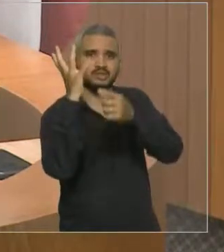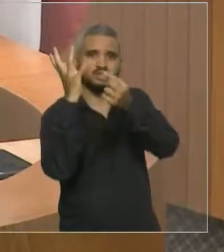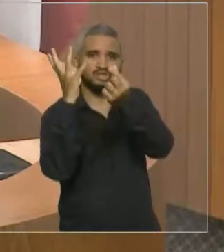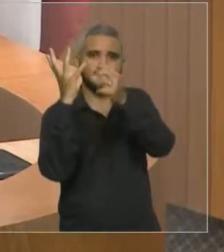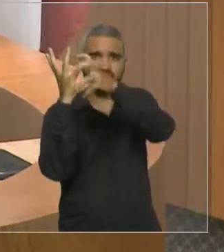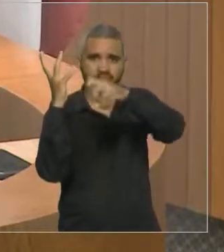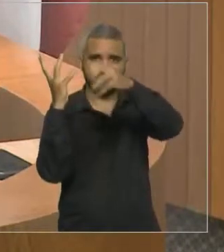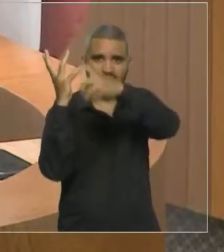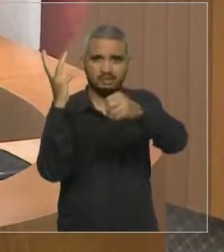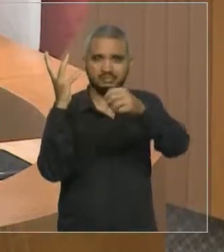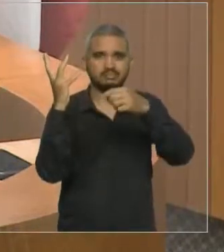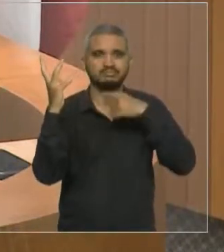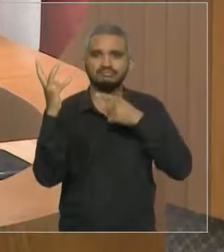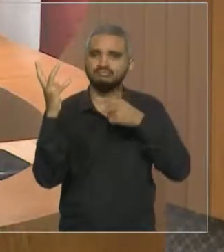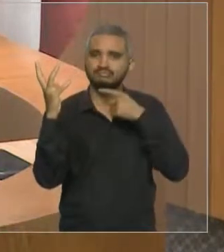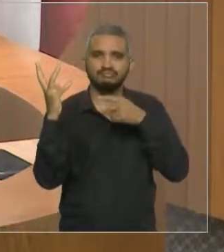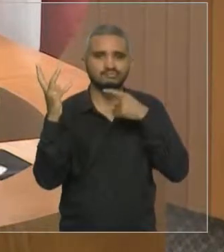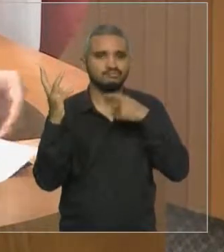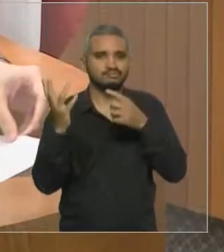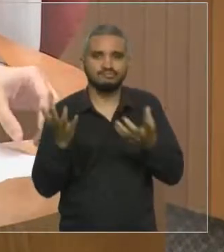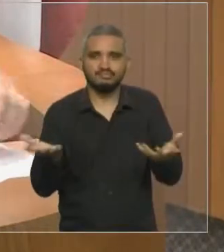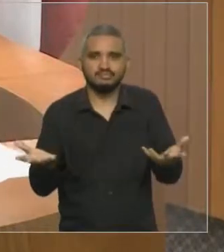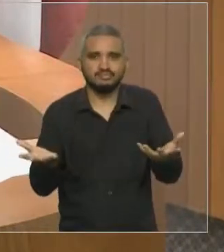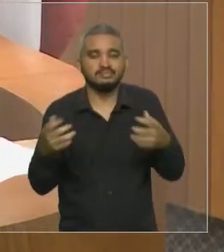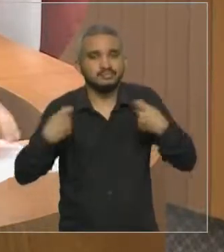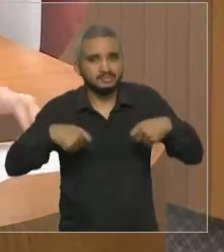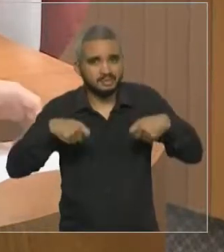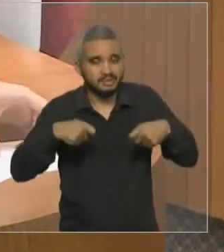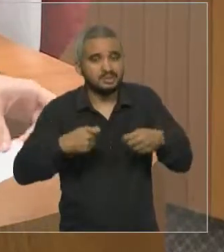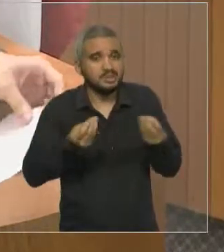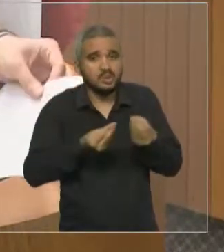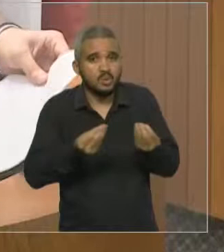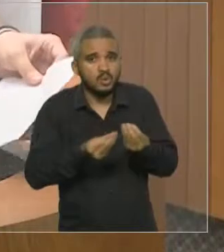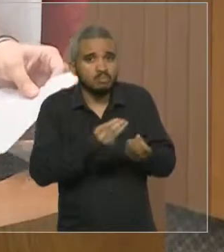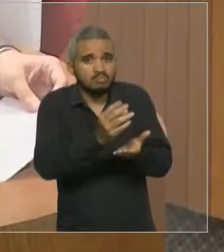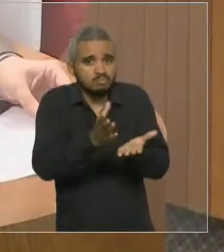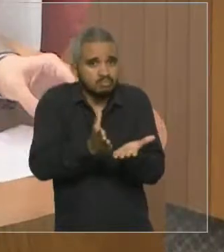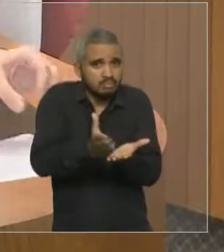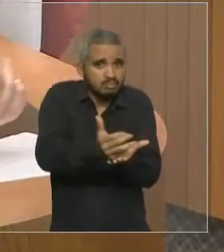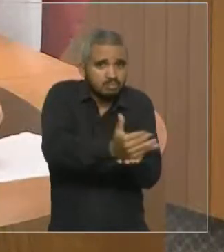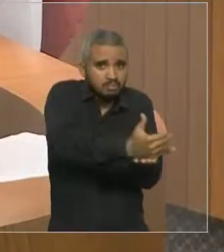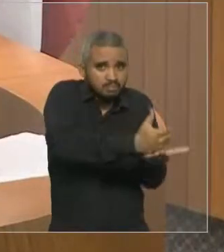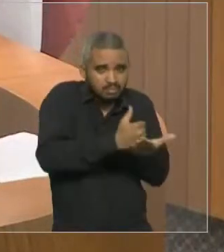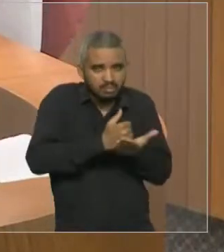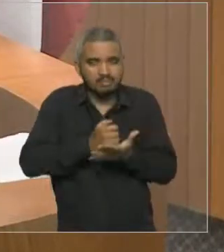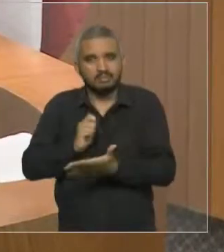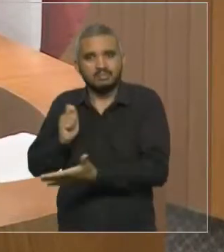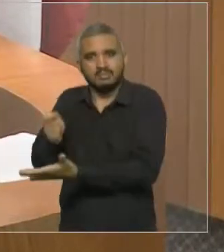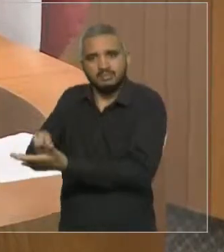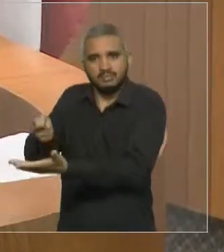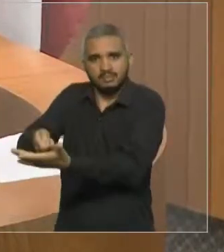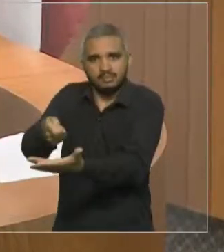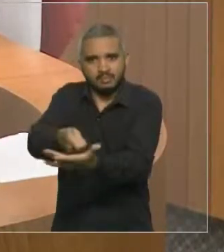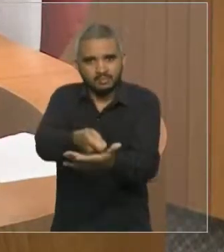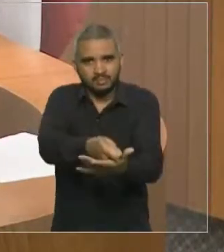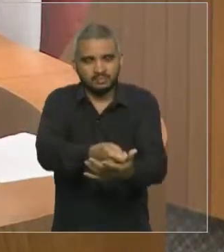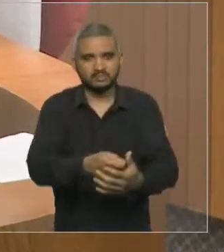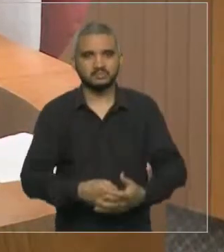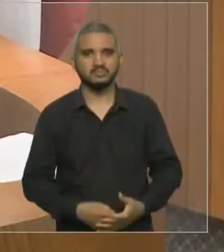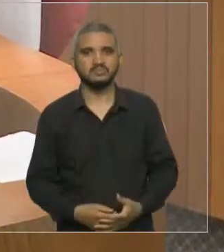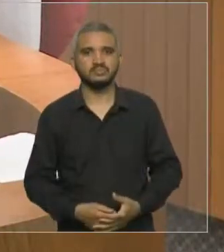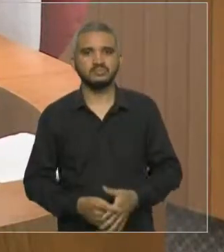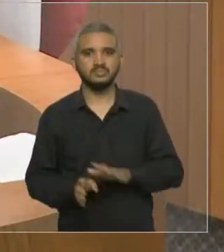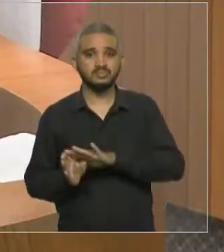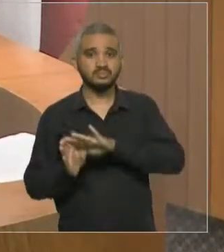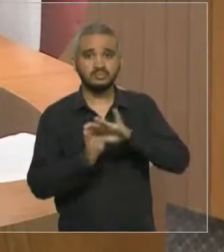do cofre do estado essa esses cem dias foram 100 dias muito importantes quando nós entramos logo no